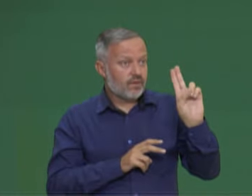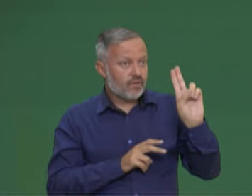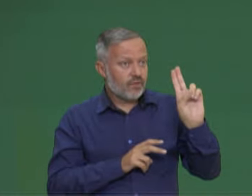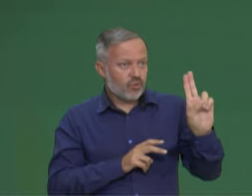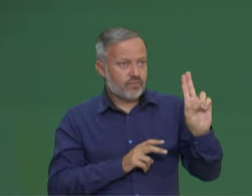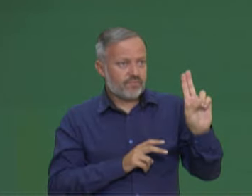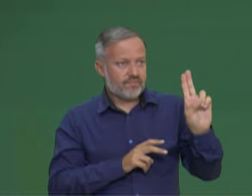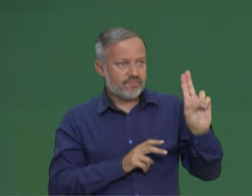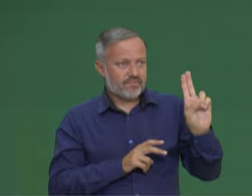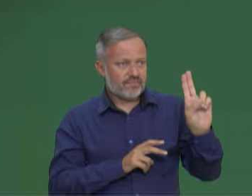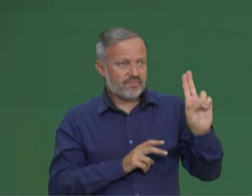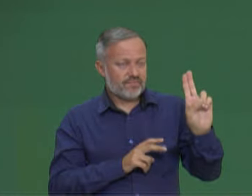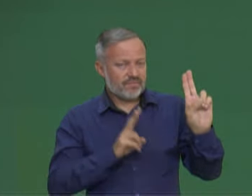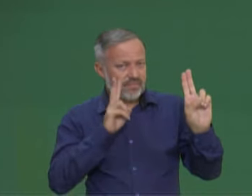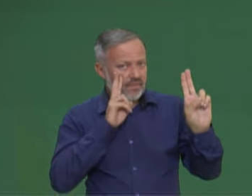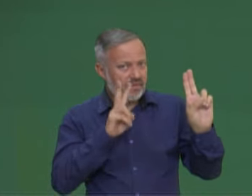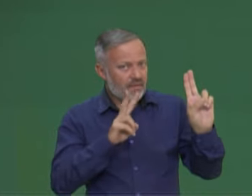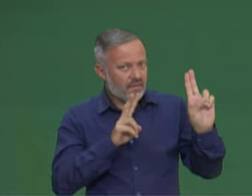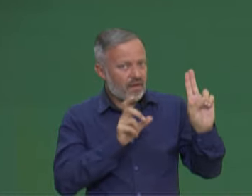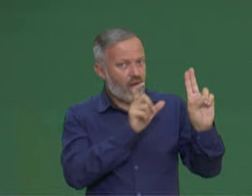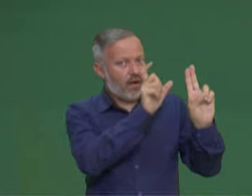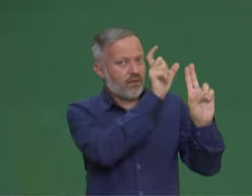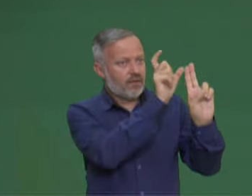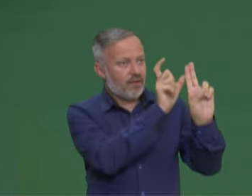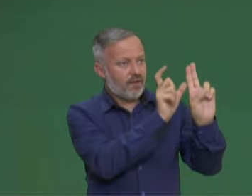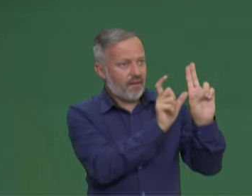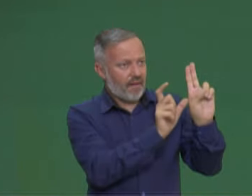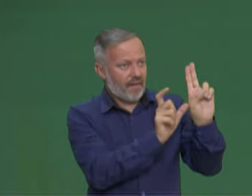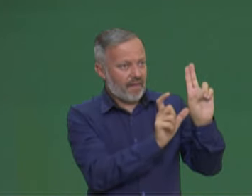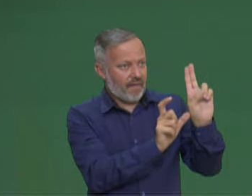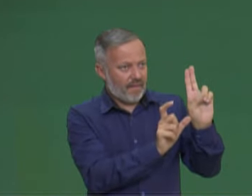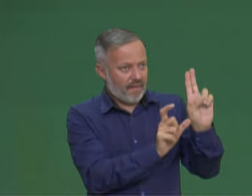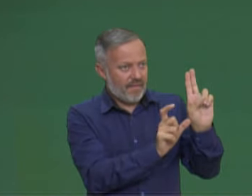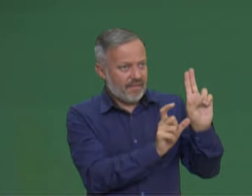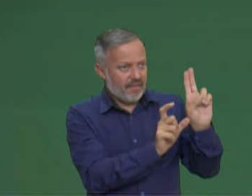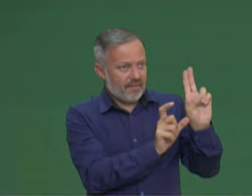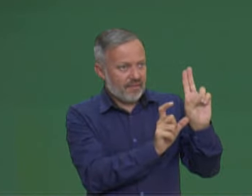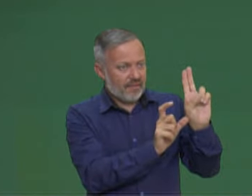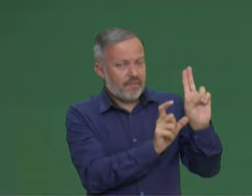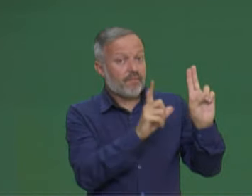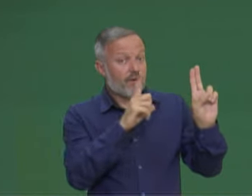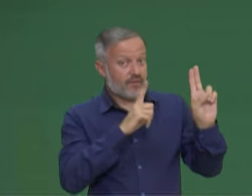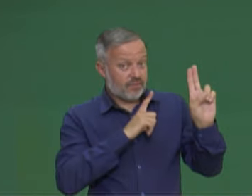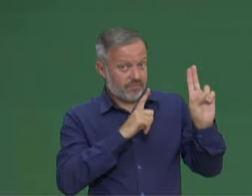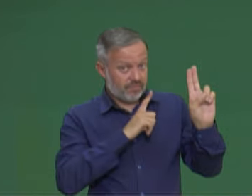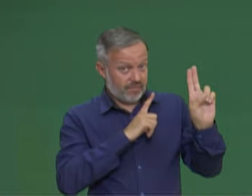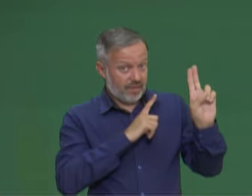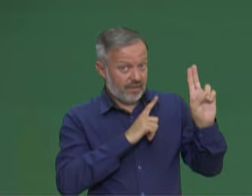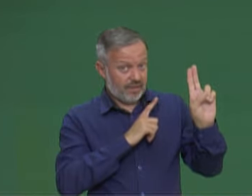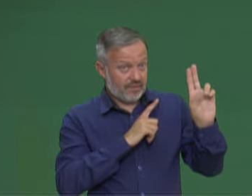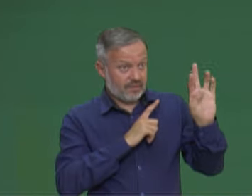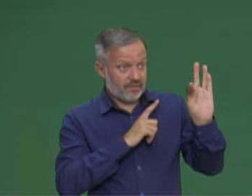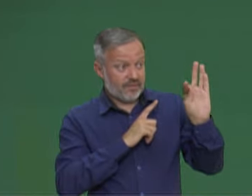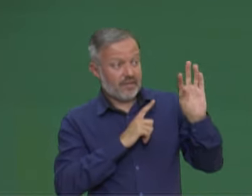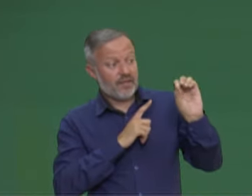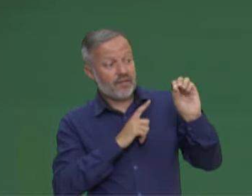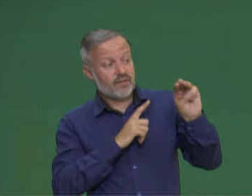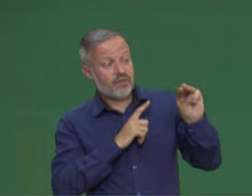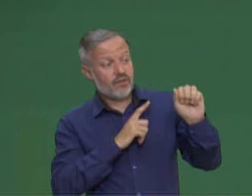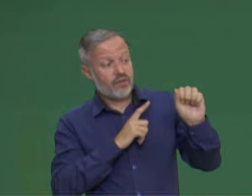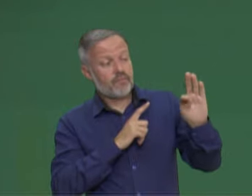tiempo para disfrutar de tus rizos. Olha aqui, ó, dos seus cachos. E além disso, tem no imperativo tómate. Esse